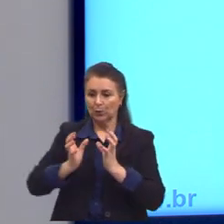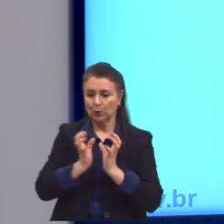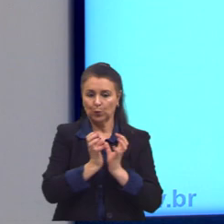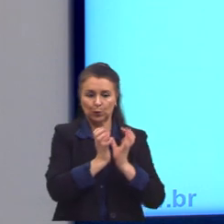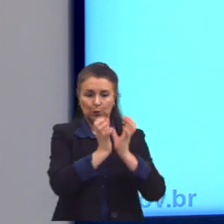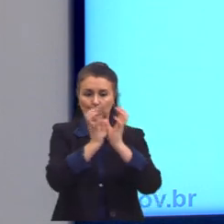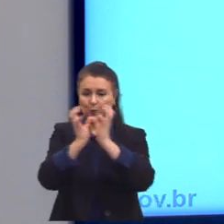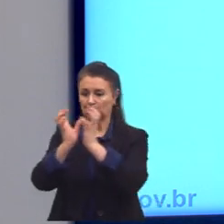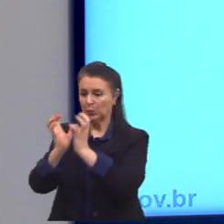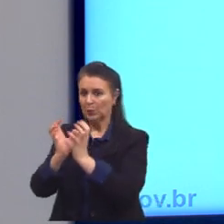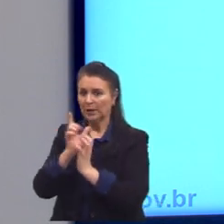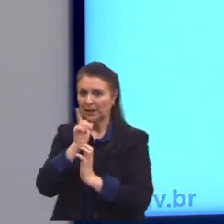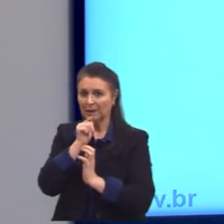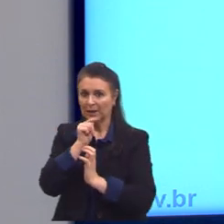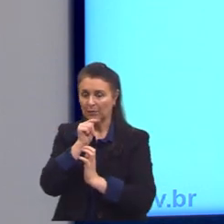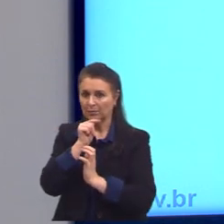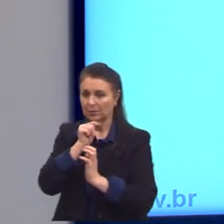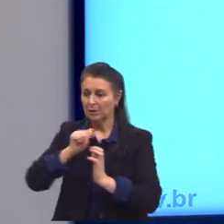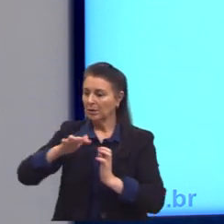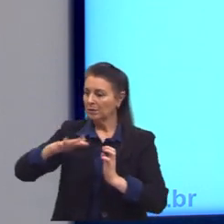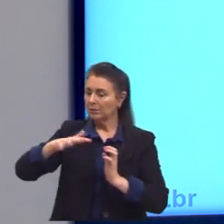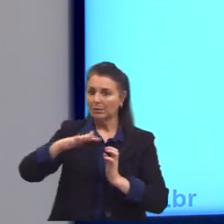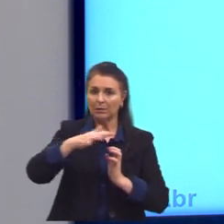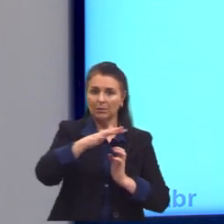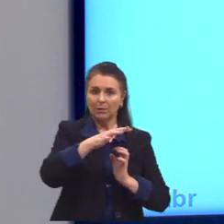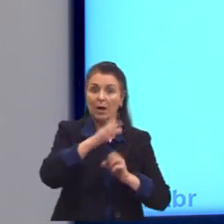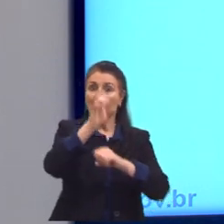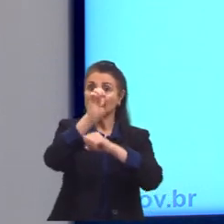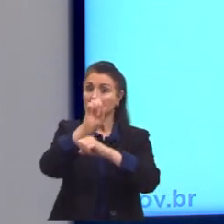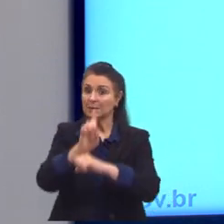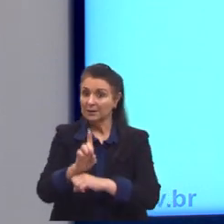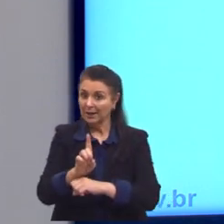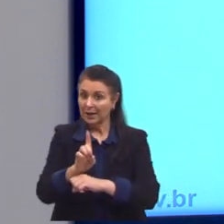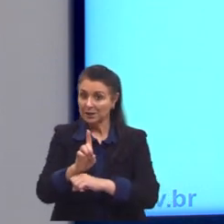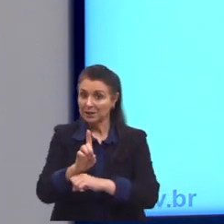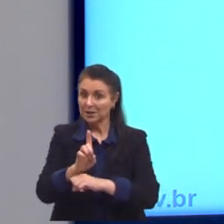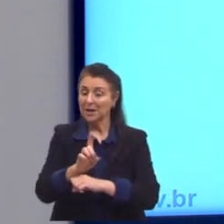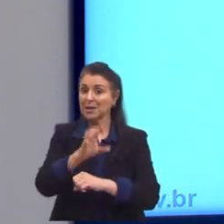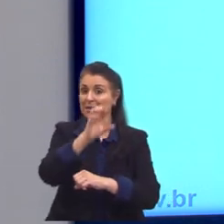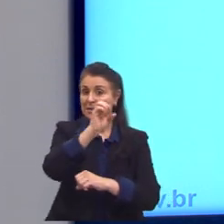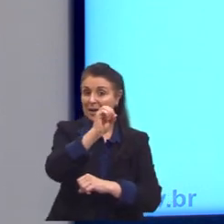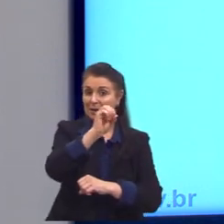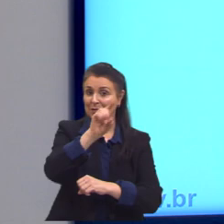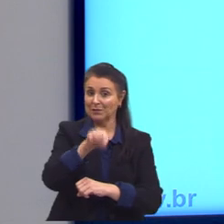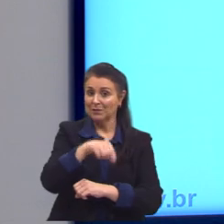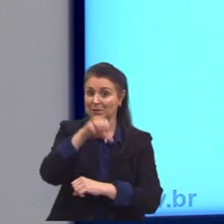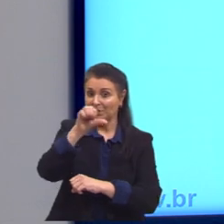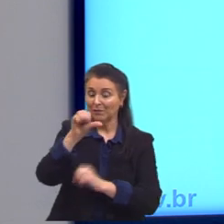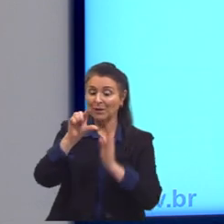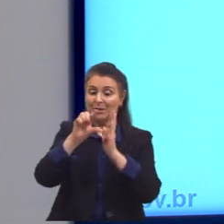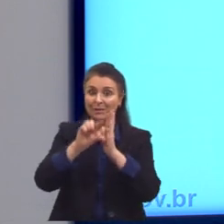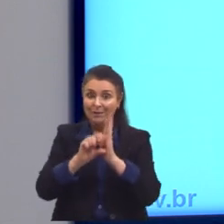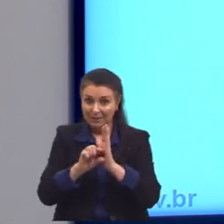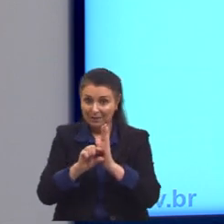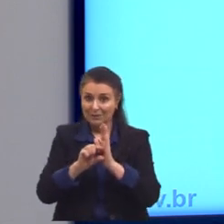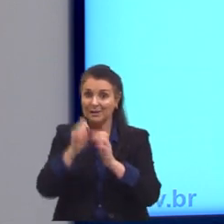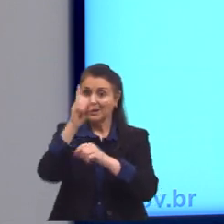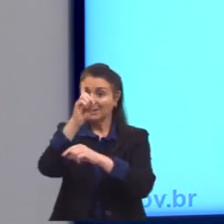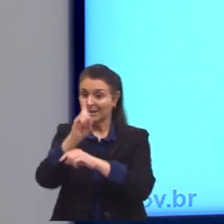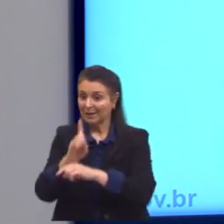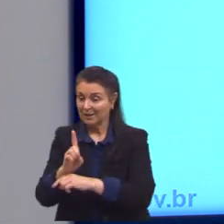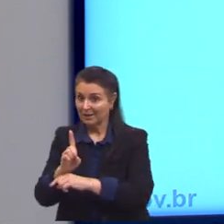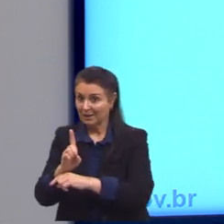só que como né densidade da do Gelo ele é 0,9 não é menos do que a densidade da água